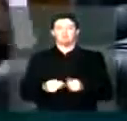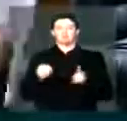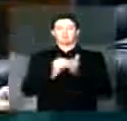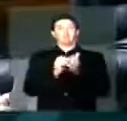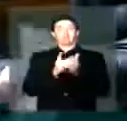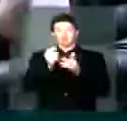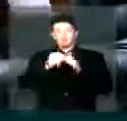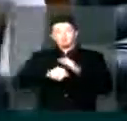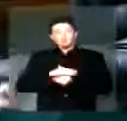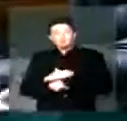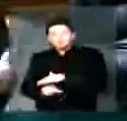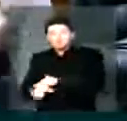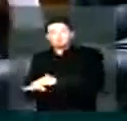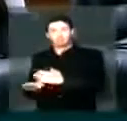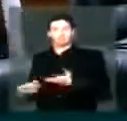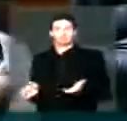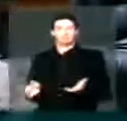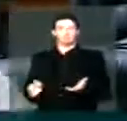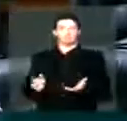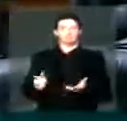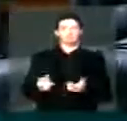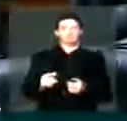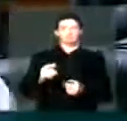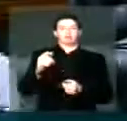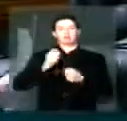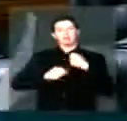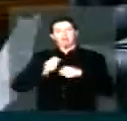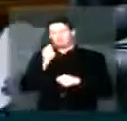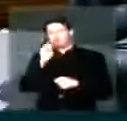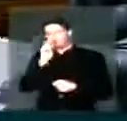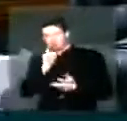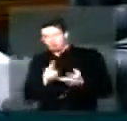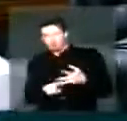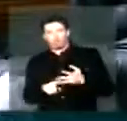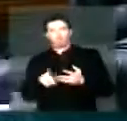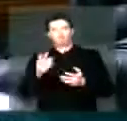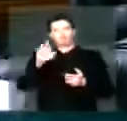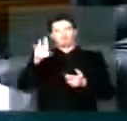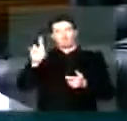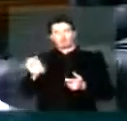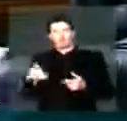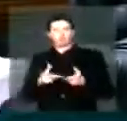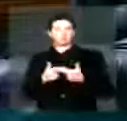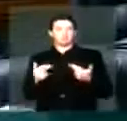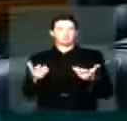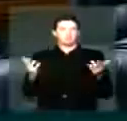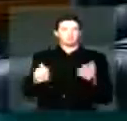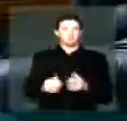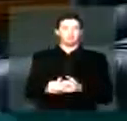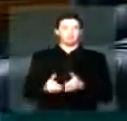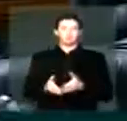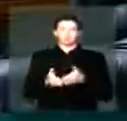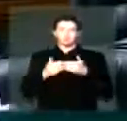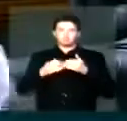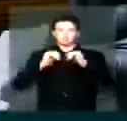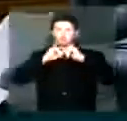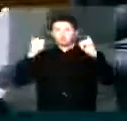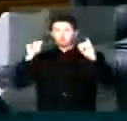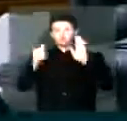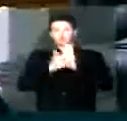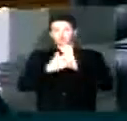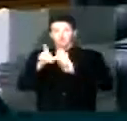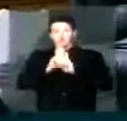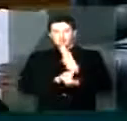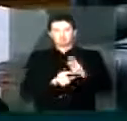de divisas e crimes, fraude, tráfico de drogas e assim por diante. Por isso nós estamos pedindo que seja divulgada